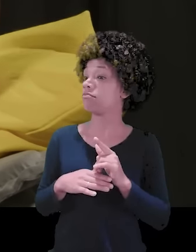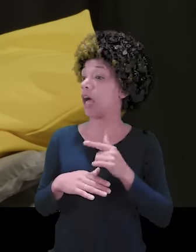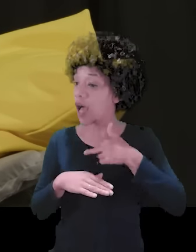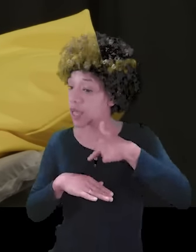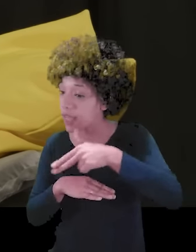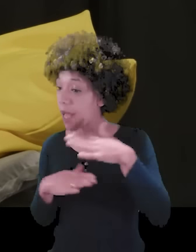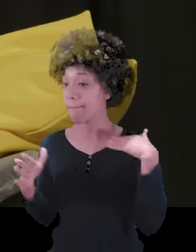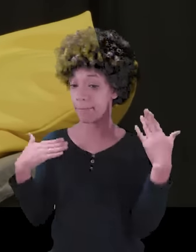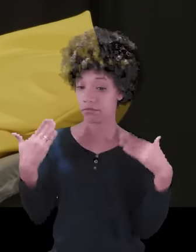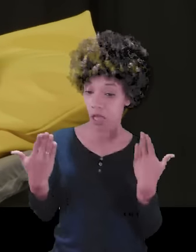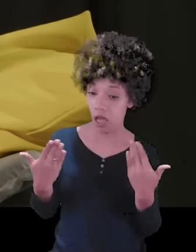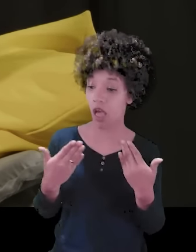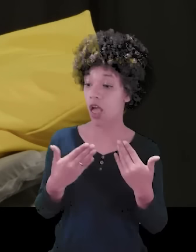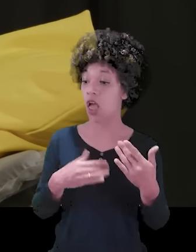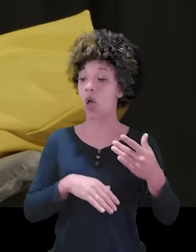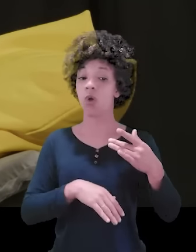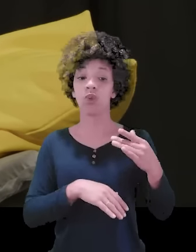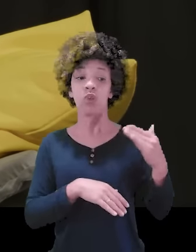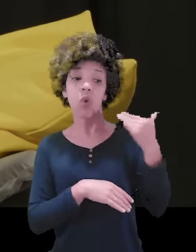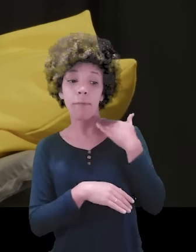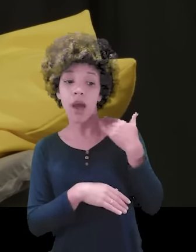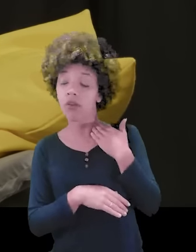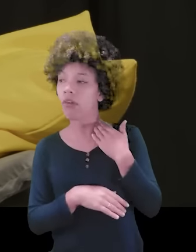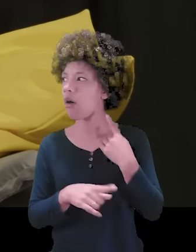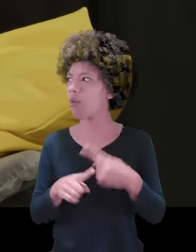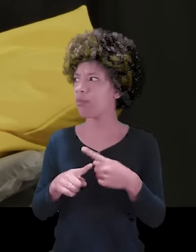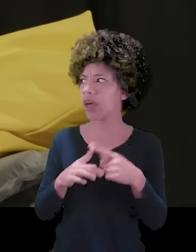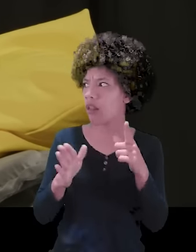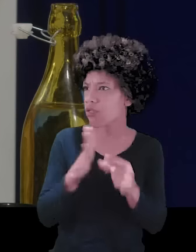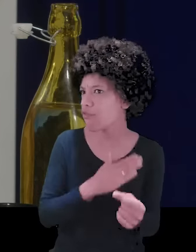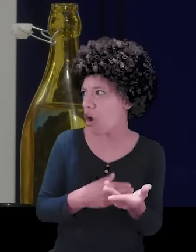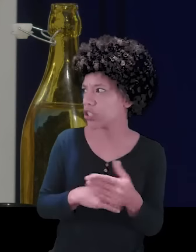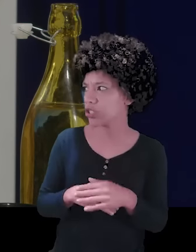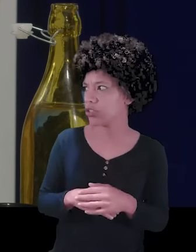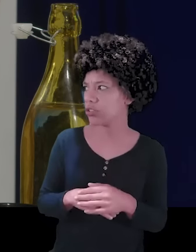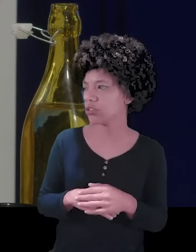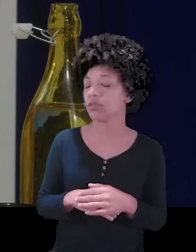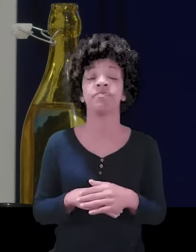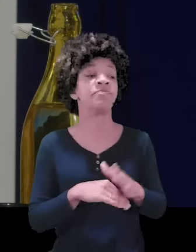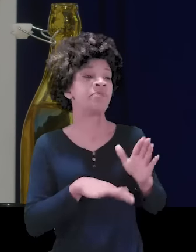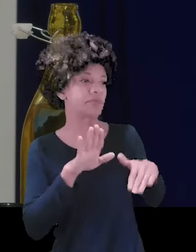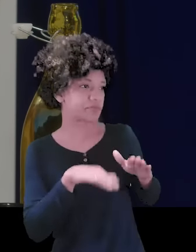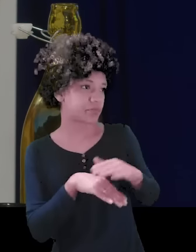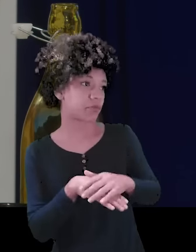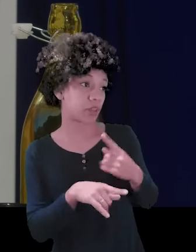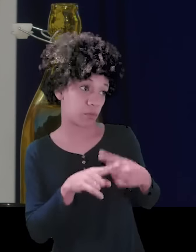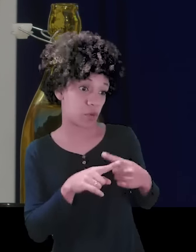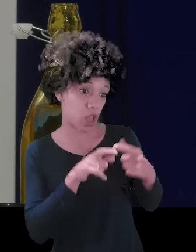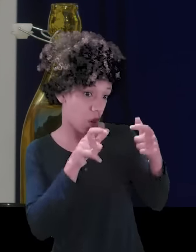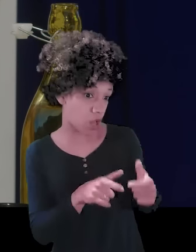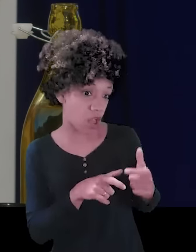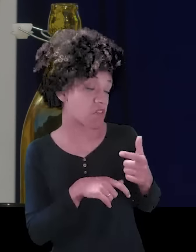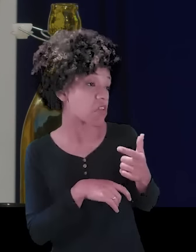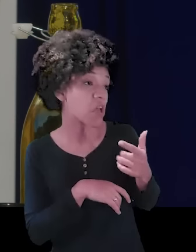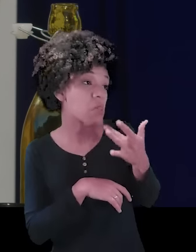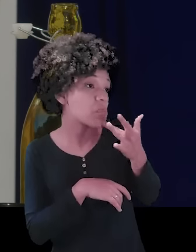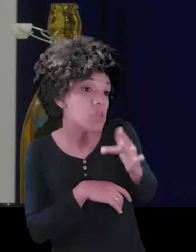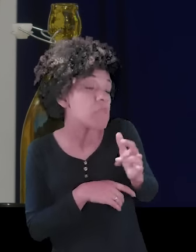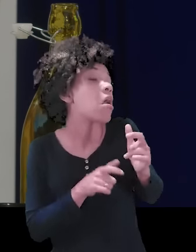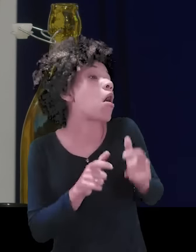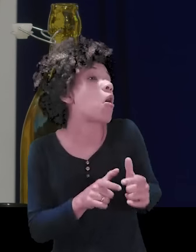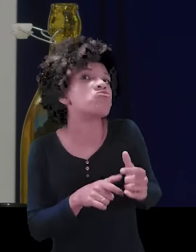só pode mandar se ela pode ir no banco já fazer as coisas porque que ela não saiu de lá muitas vezes porque ela está num lugar que ela desconhece a língua